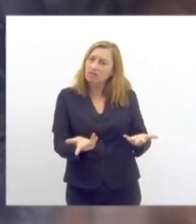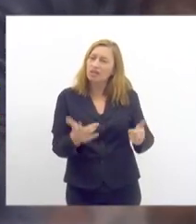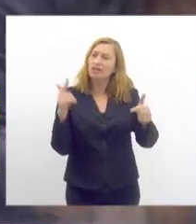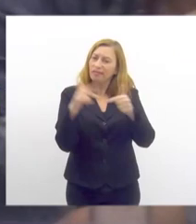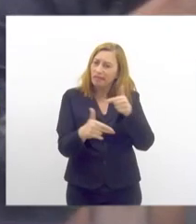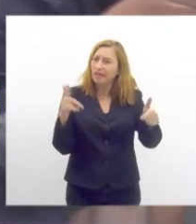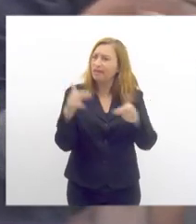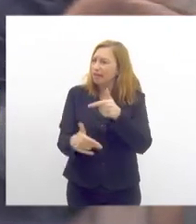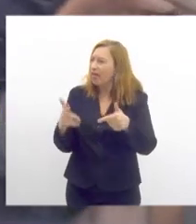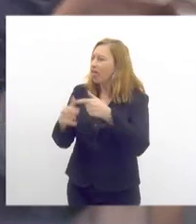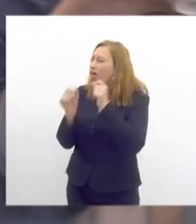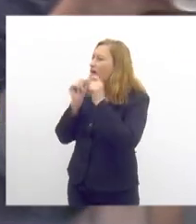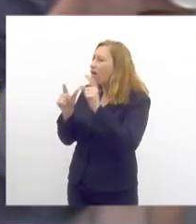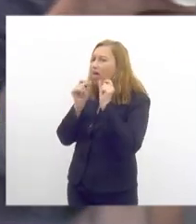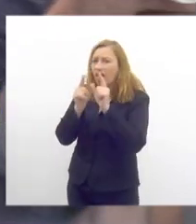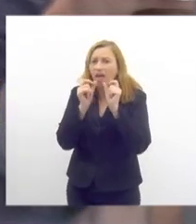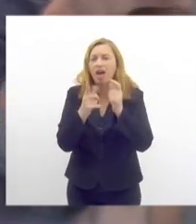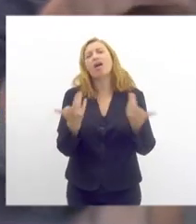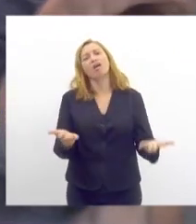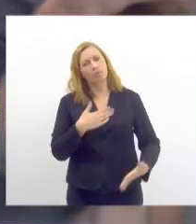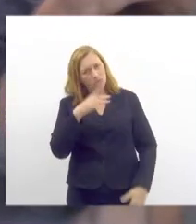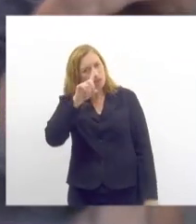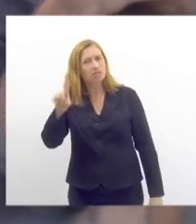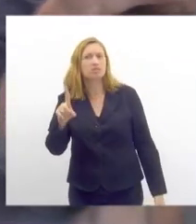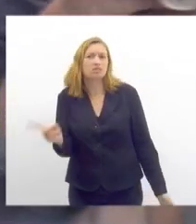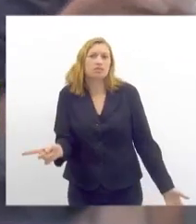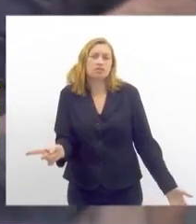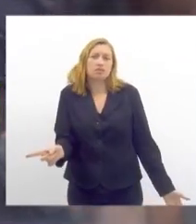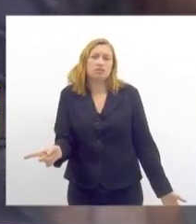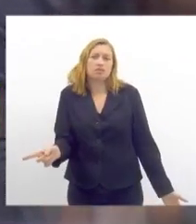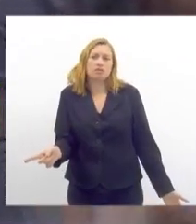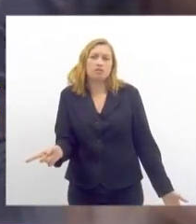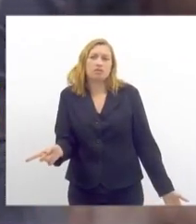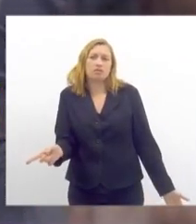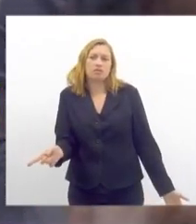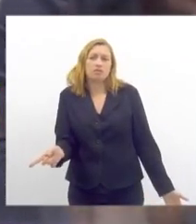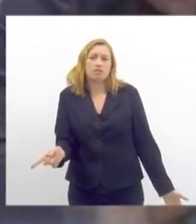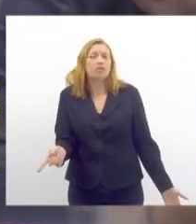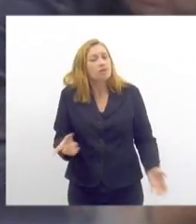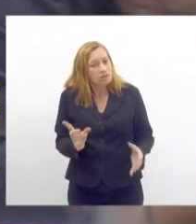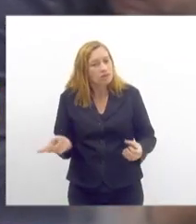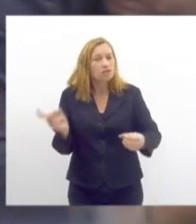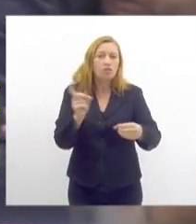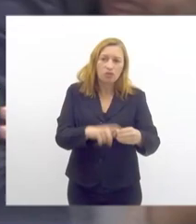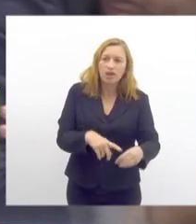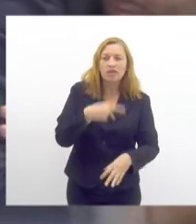interferência, piada. Pelo amor de Deus. Então, vou devolver a palavra ao